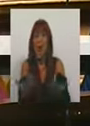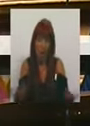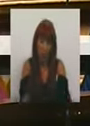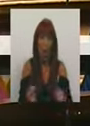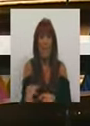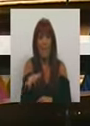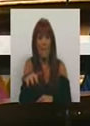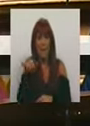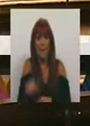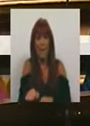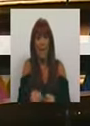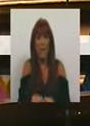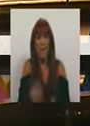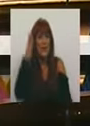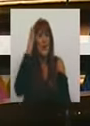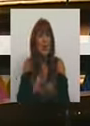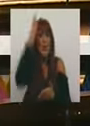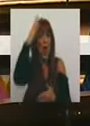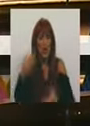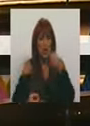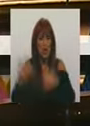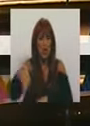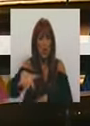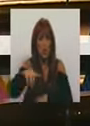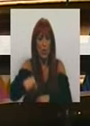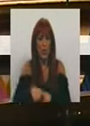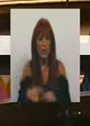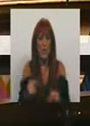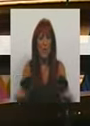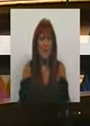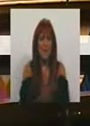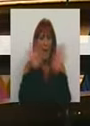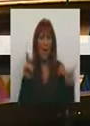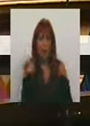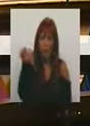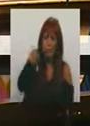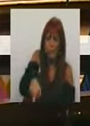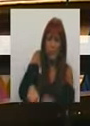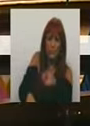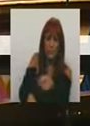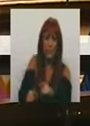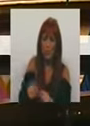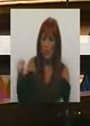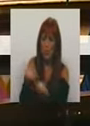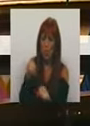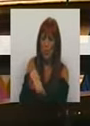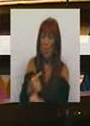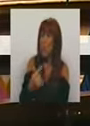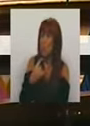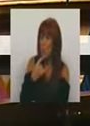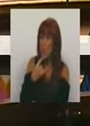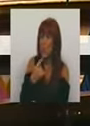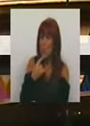do ponto de vista estritamente jurídico, que há uma clara ingerência nos atos que há muitos